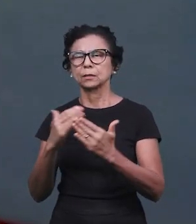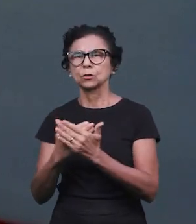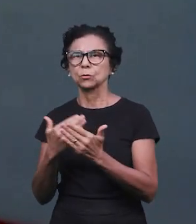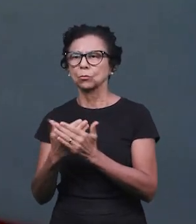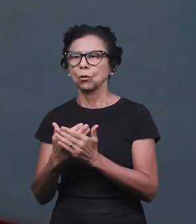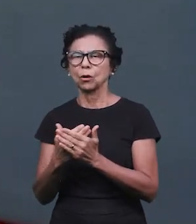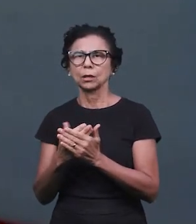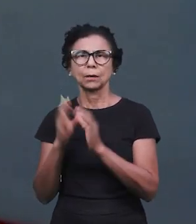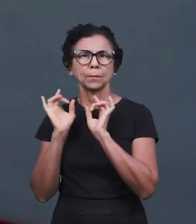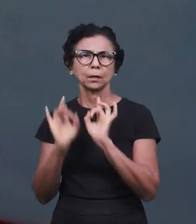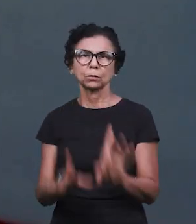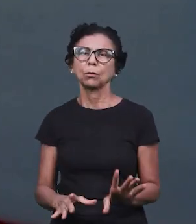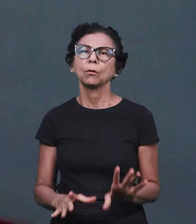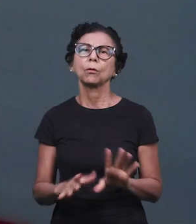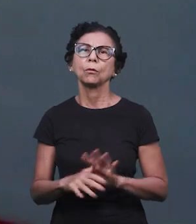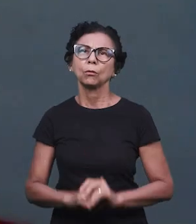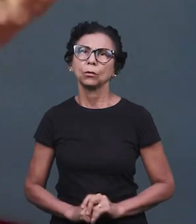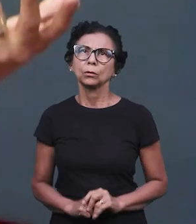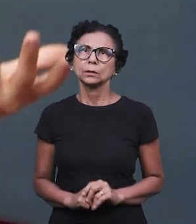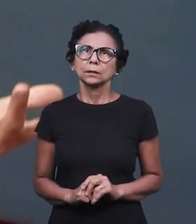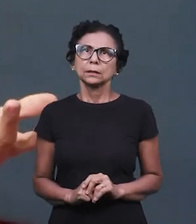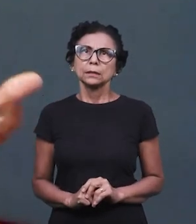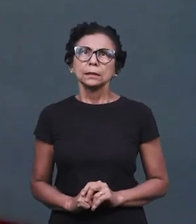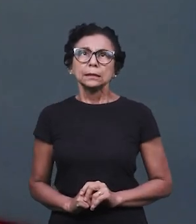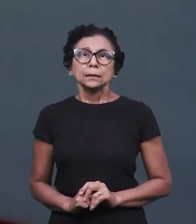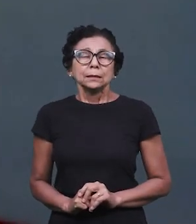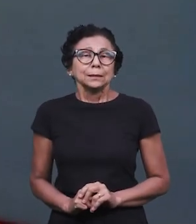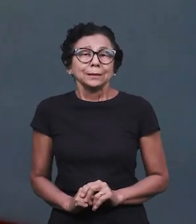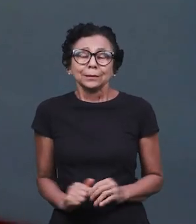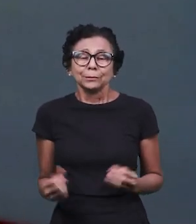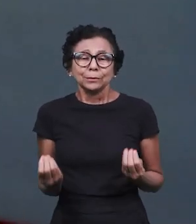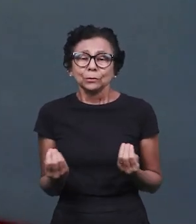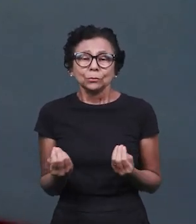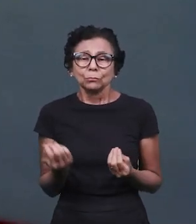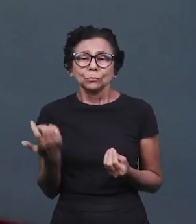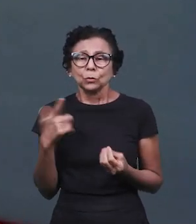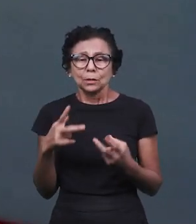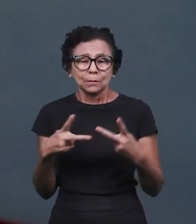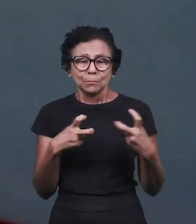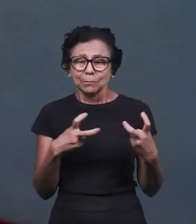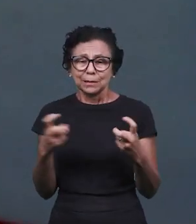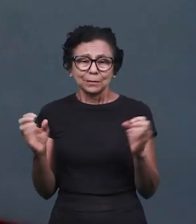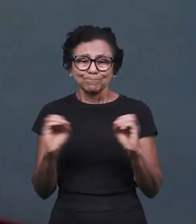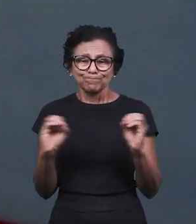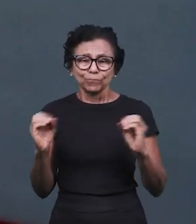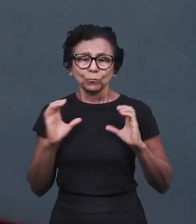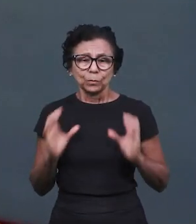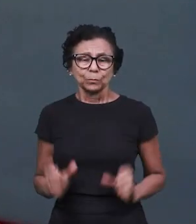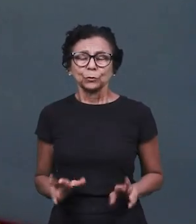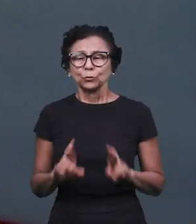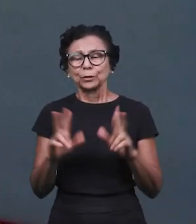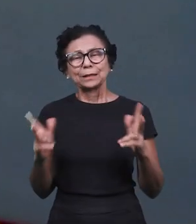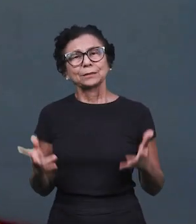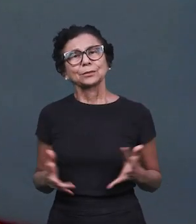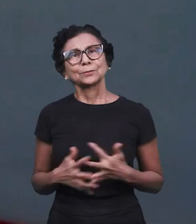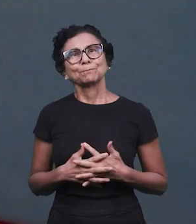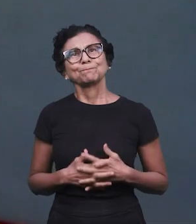comportamento diferenciado, ele ainda muito novo, muito imaturo, ele não consegue perceber que o comportamento dele é diferente.